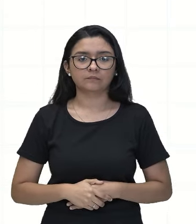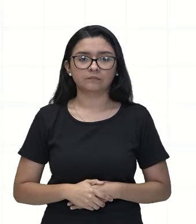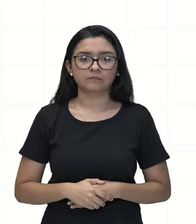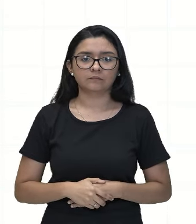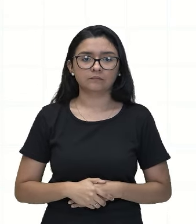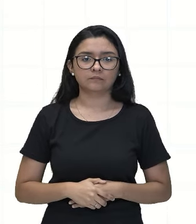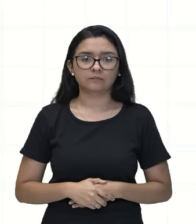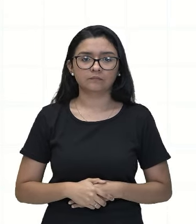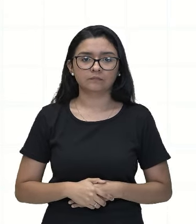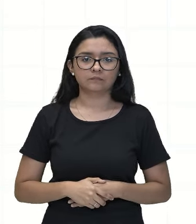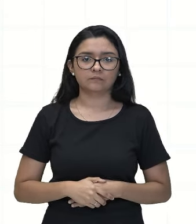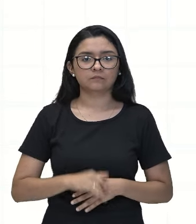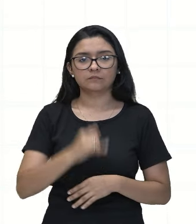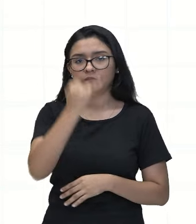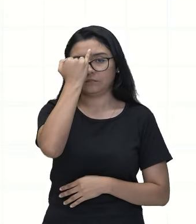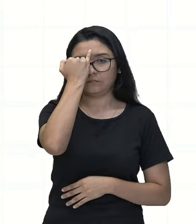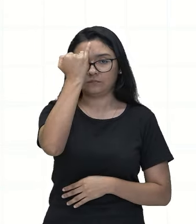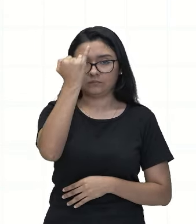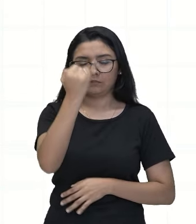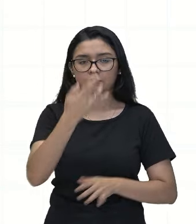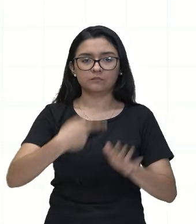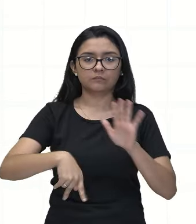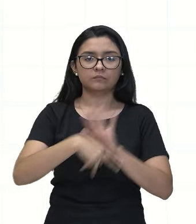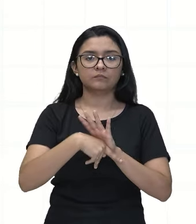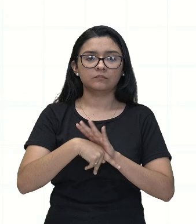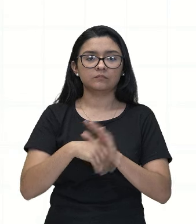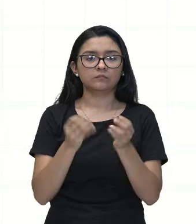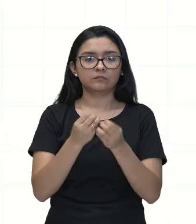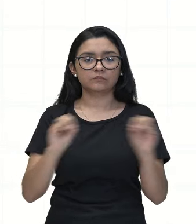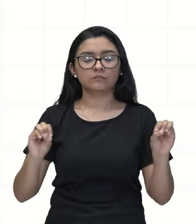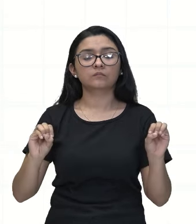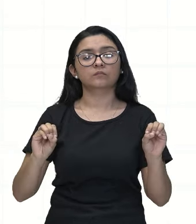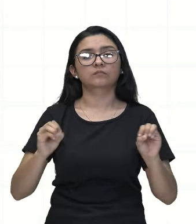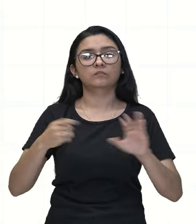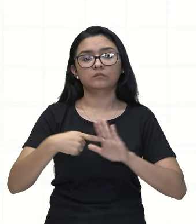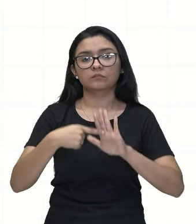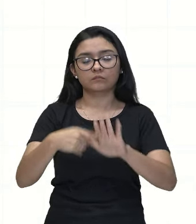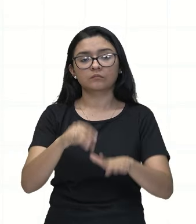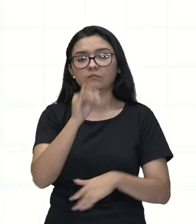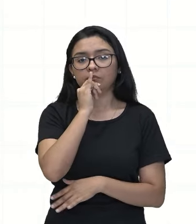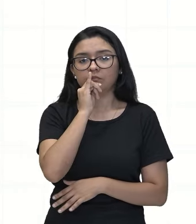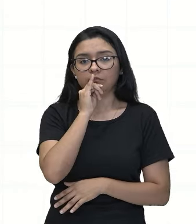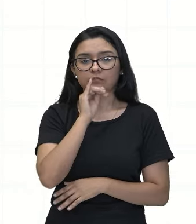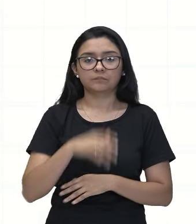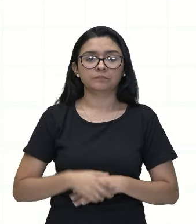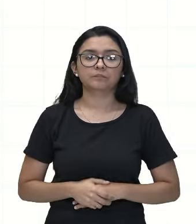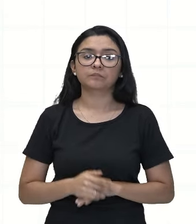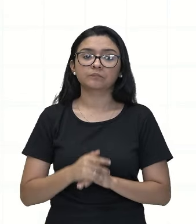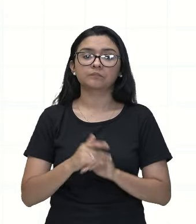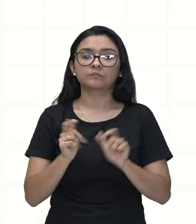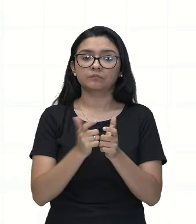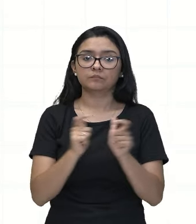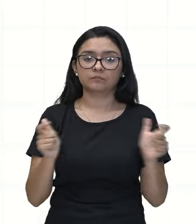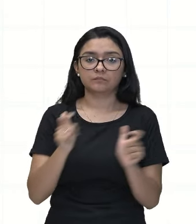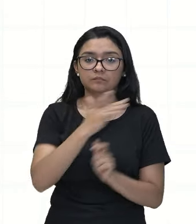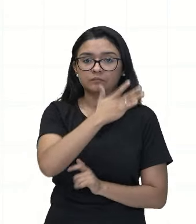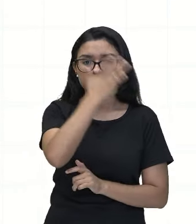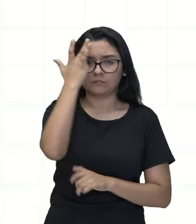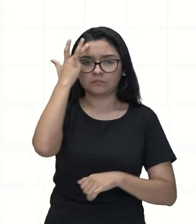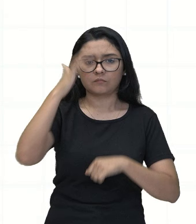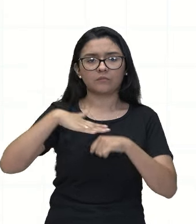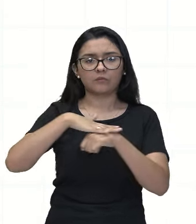a ideia que o a a a oração está passando então por exemplo se eu digo assim a maioria das pessoas conversa